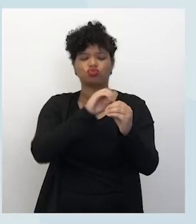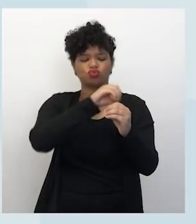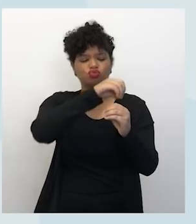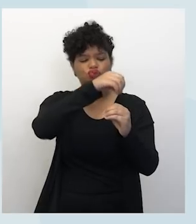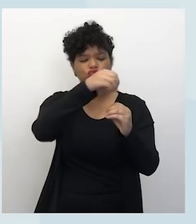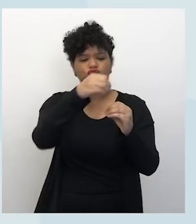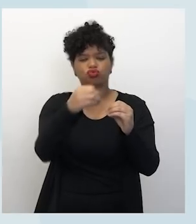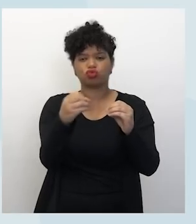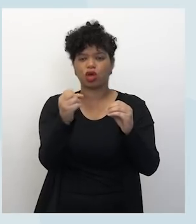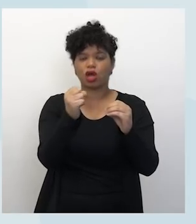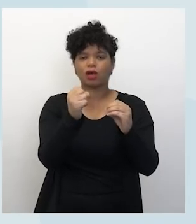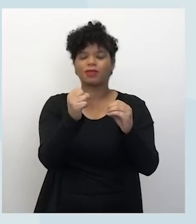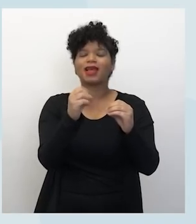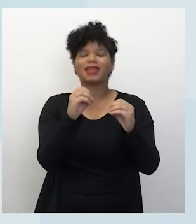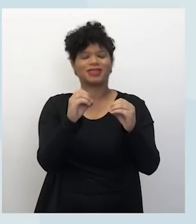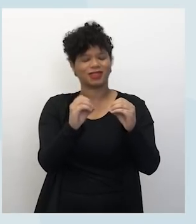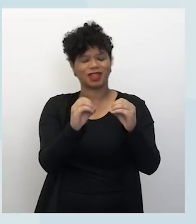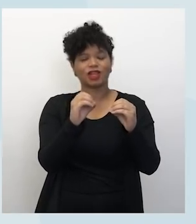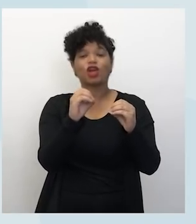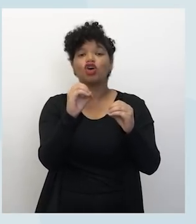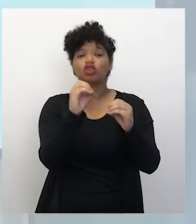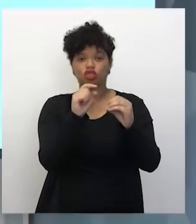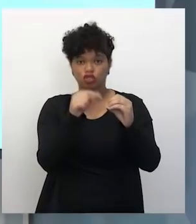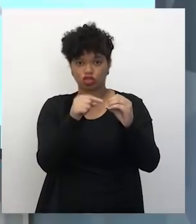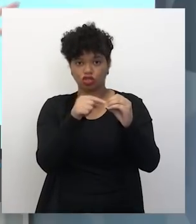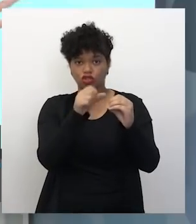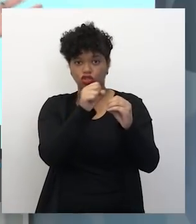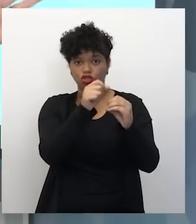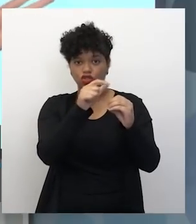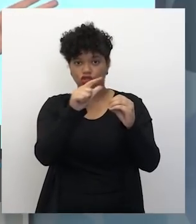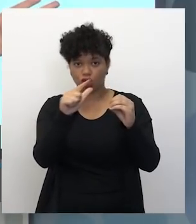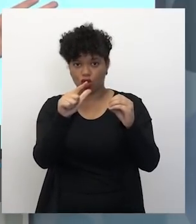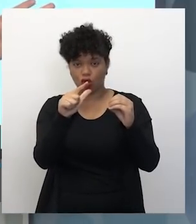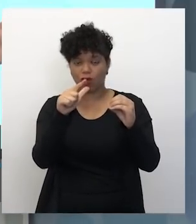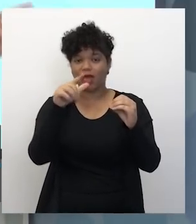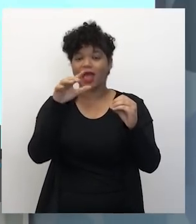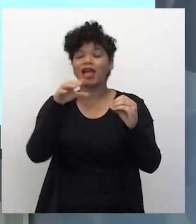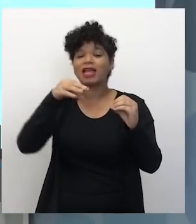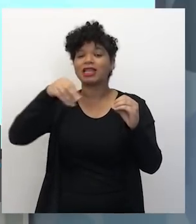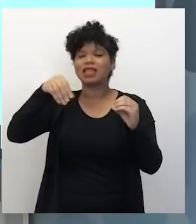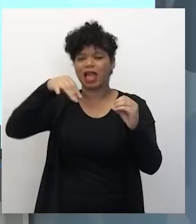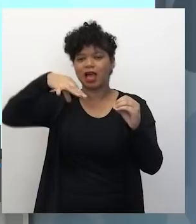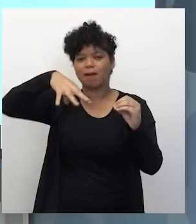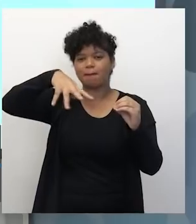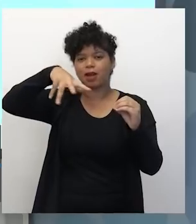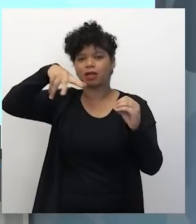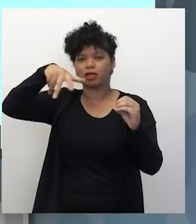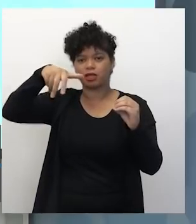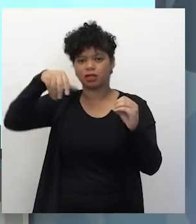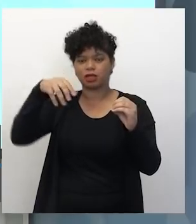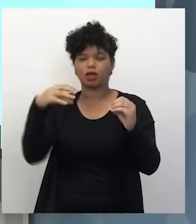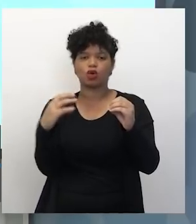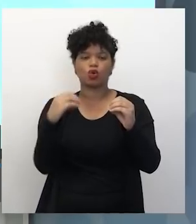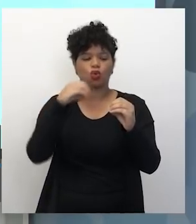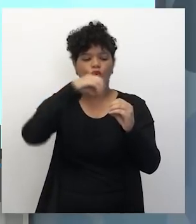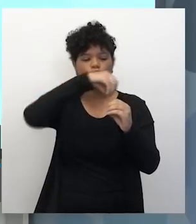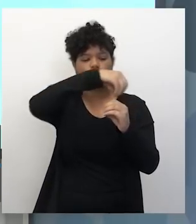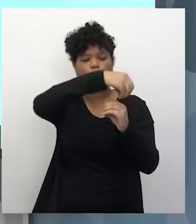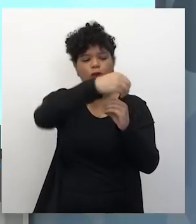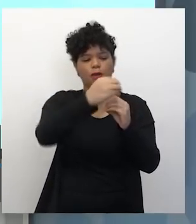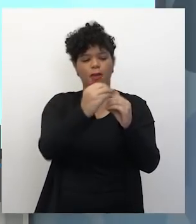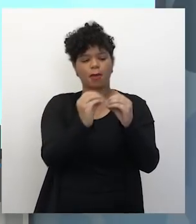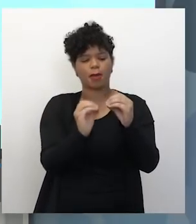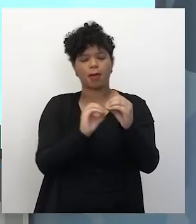em torno do Sol, que a Terra faz em torno do Sol, leva 365 dias, 5 horas e 48 minutos. E